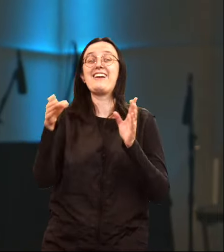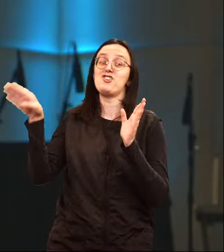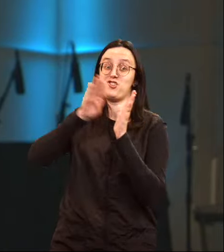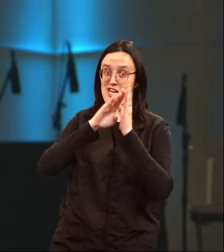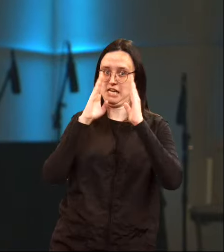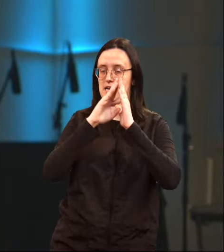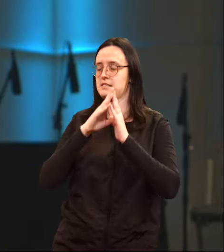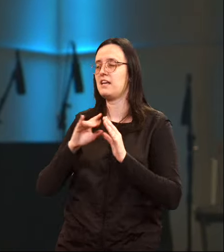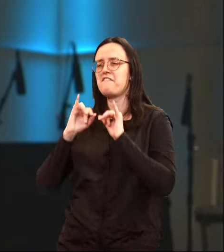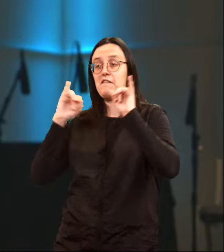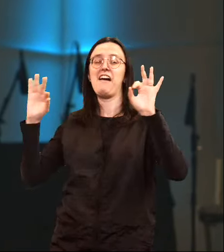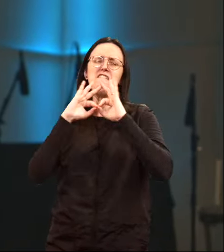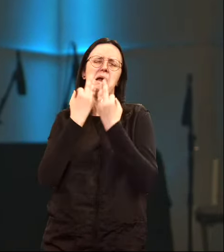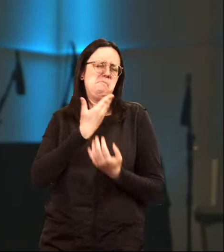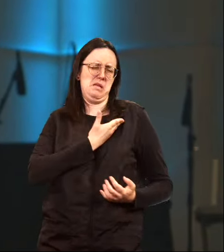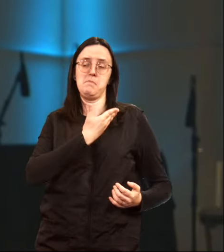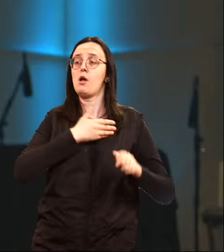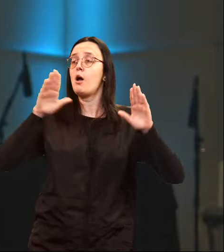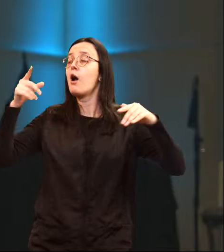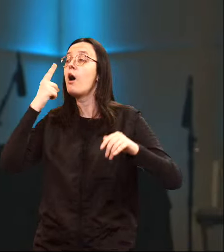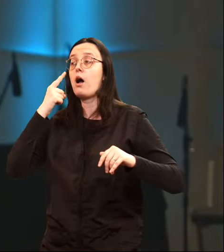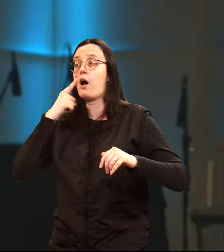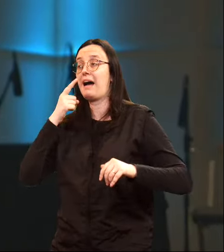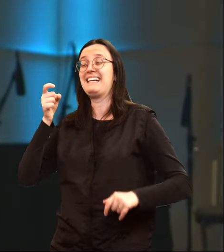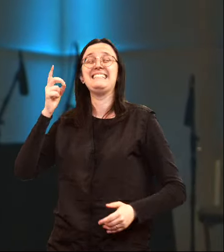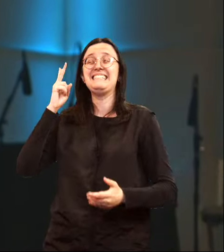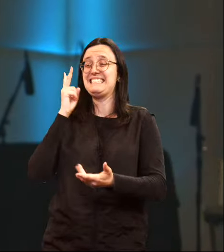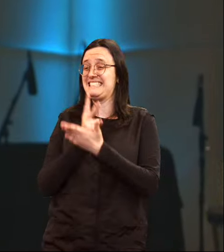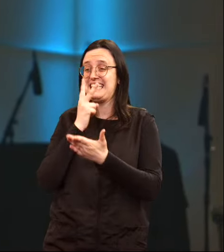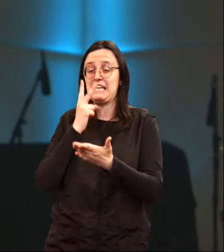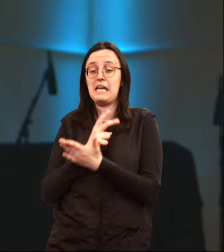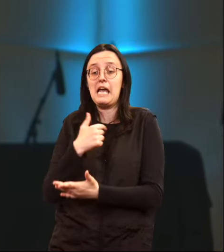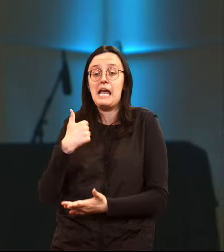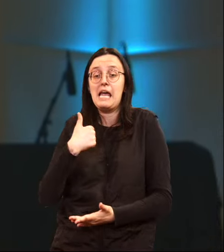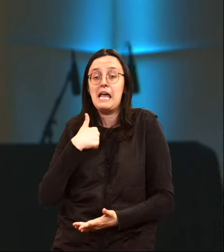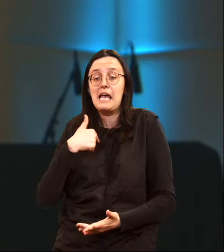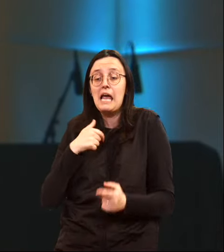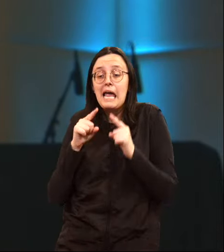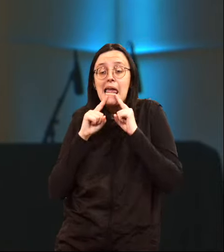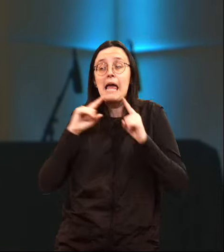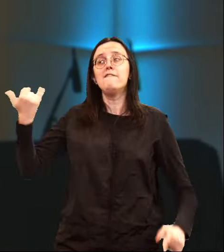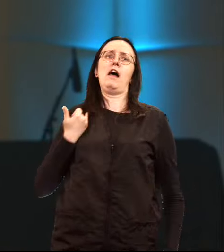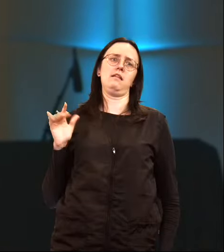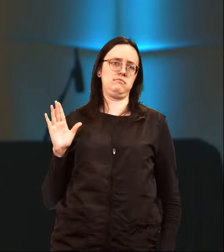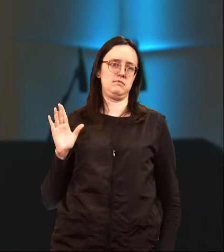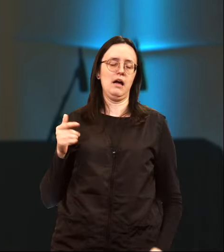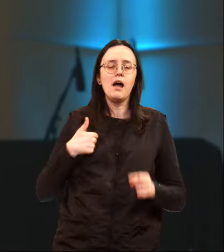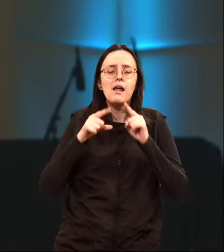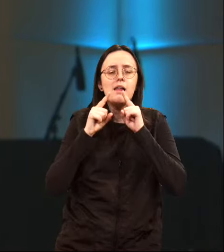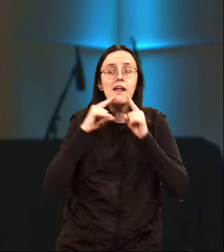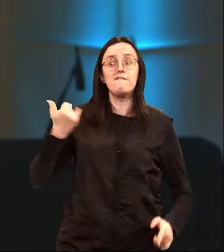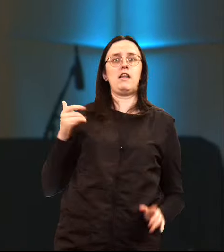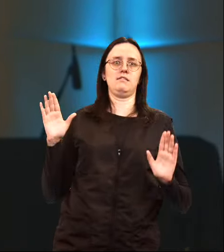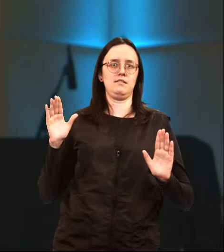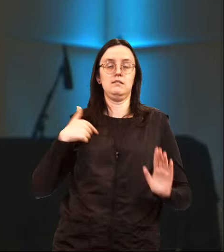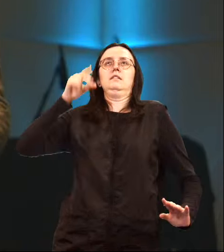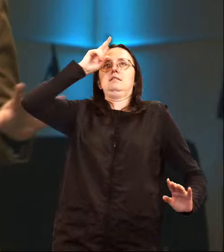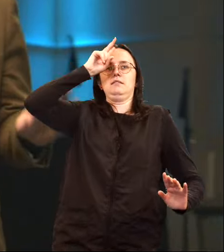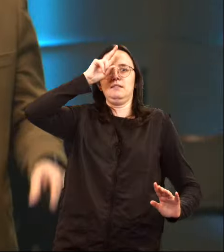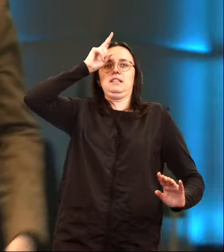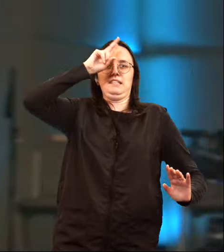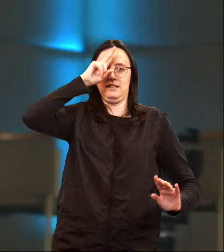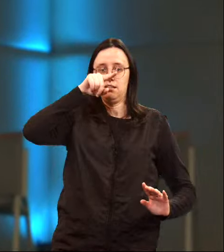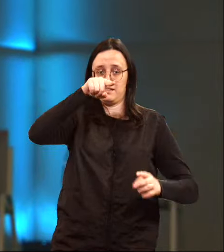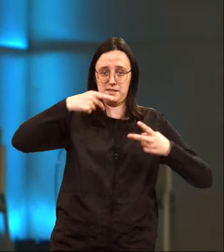pede para eles te alertarem toda vez que você reclamar de alguma coisa. Sabe o que você